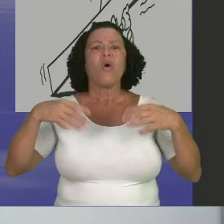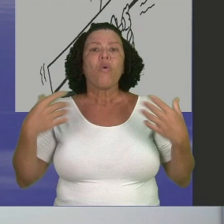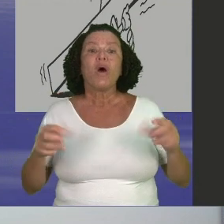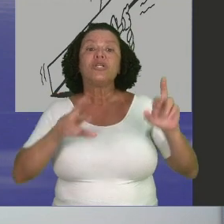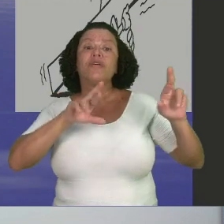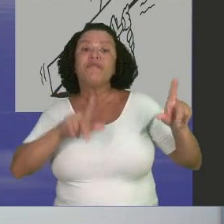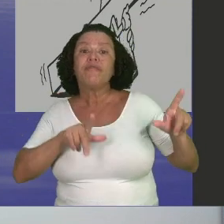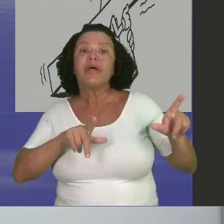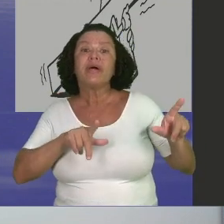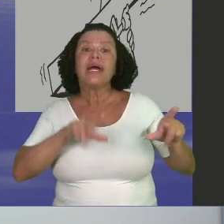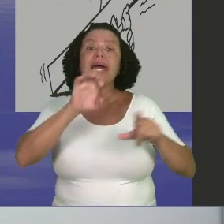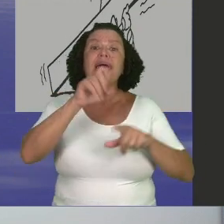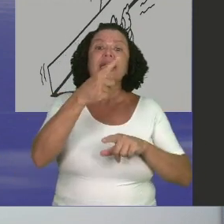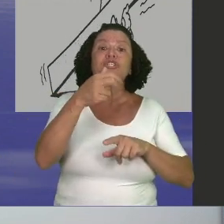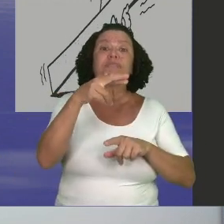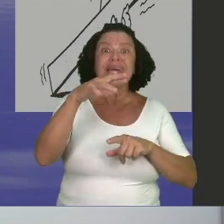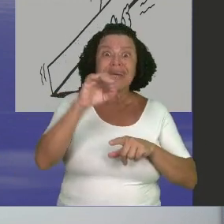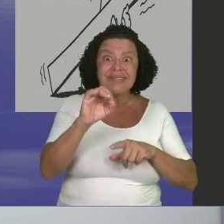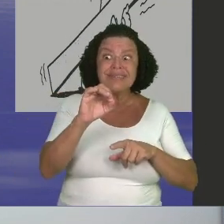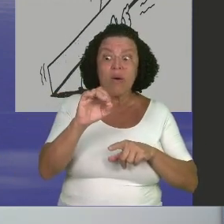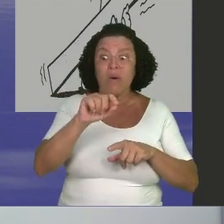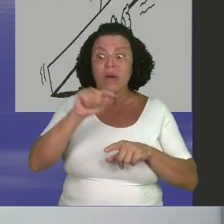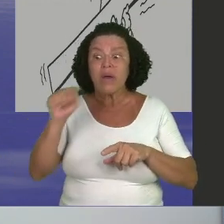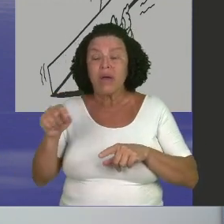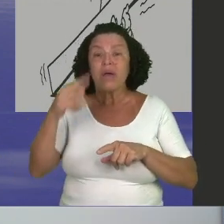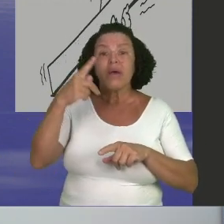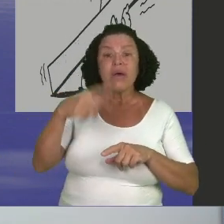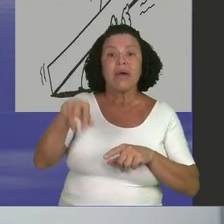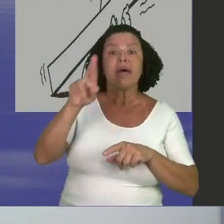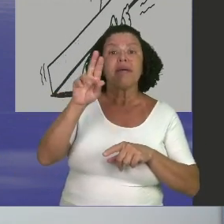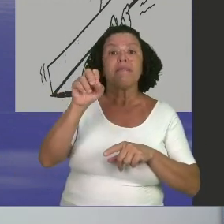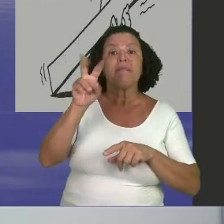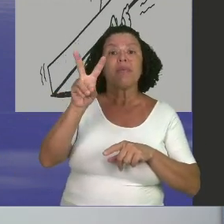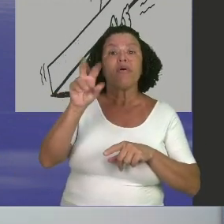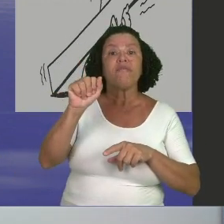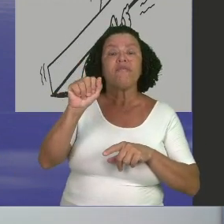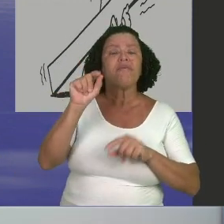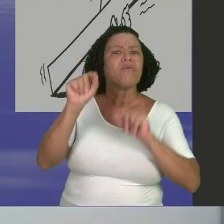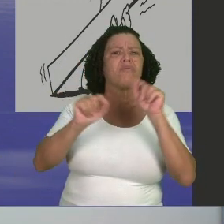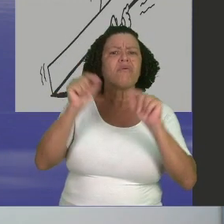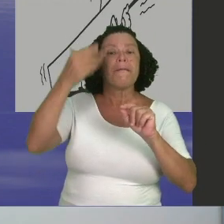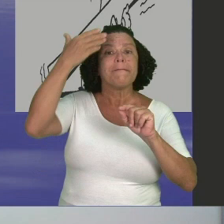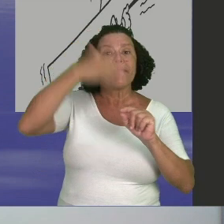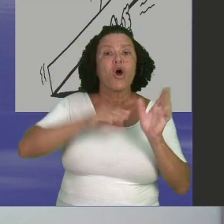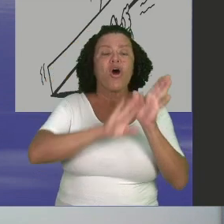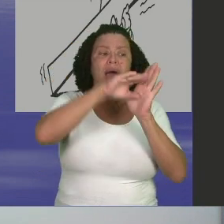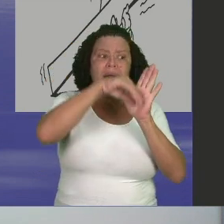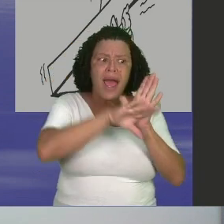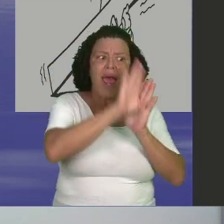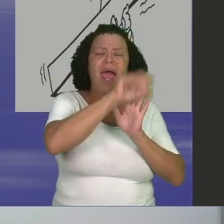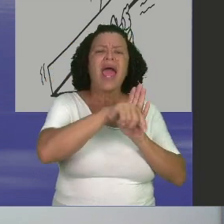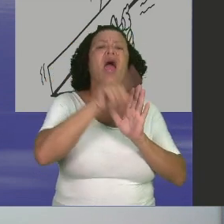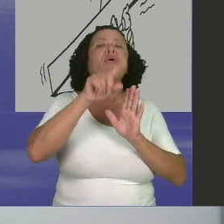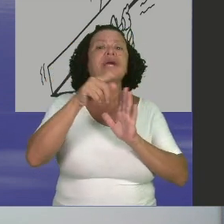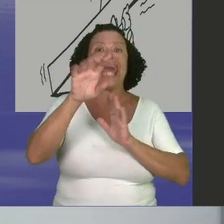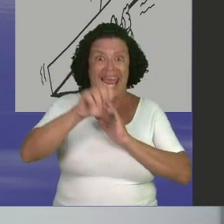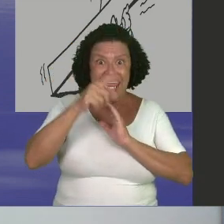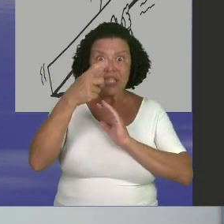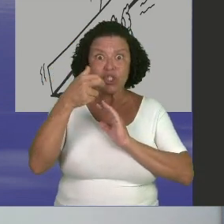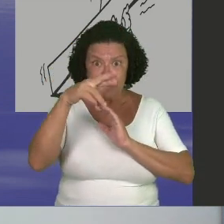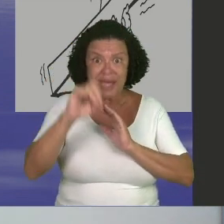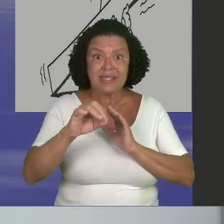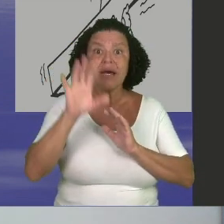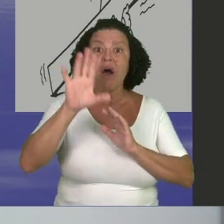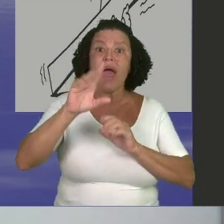expiação e prova? São dois conceitos diferentes. Expiação é o resgate imposto pela